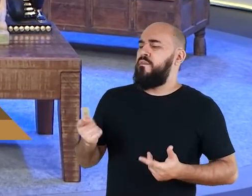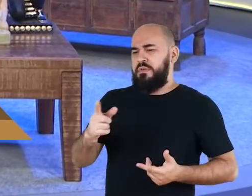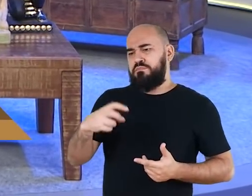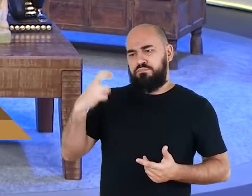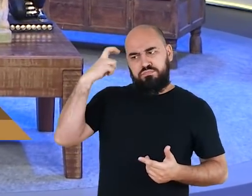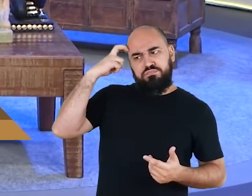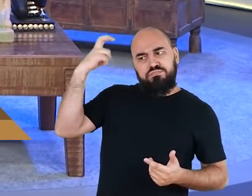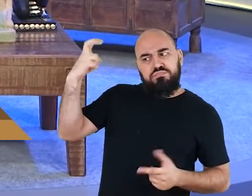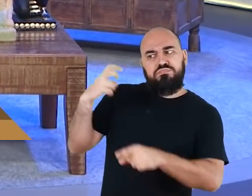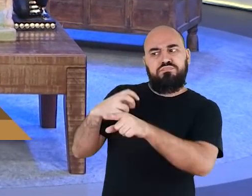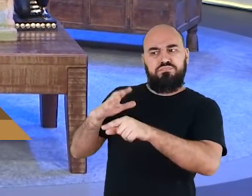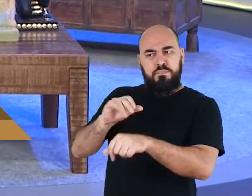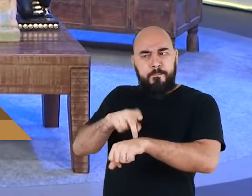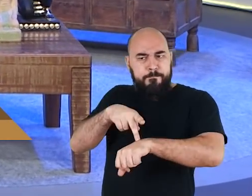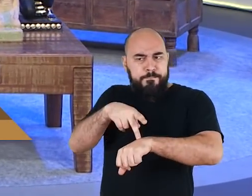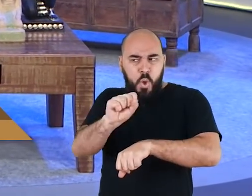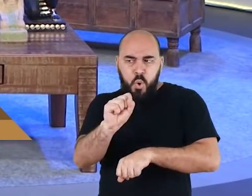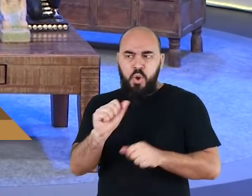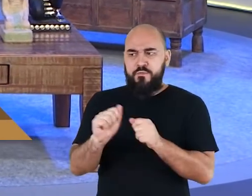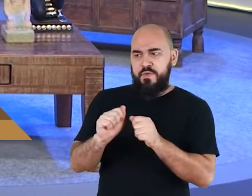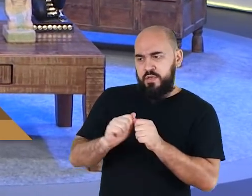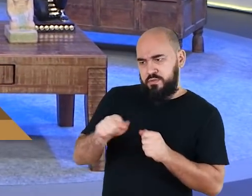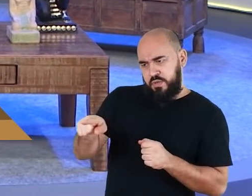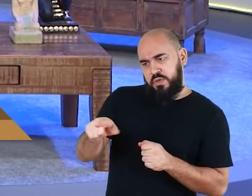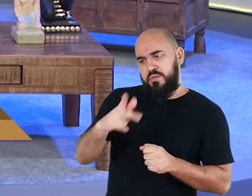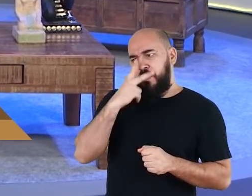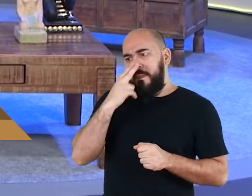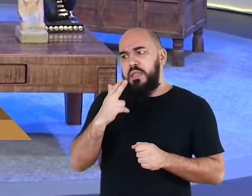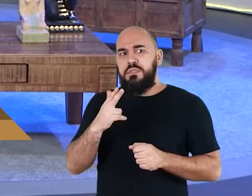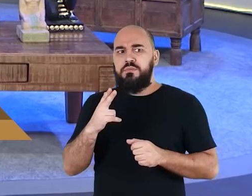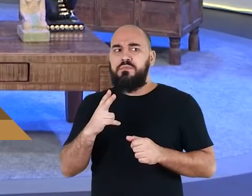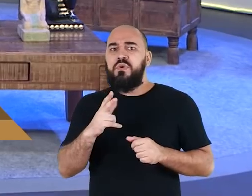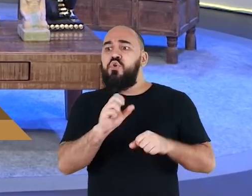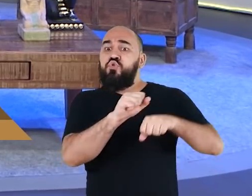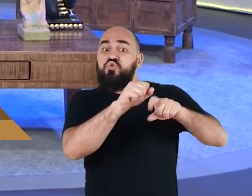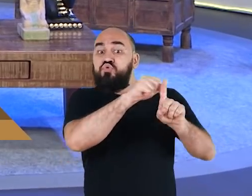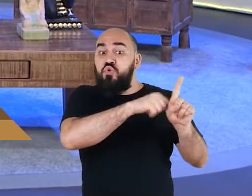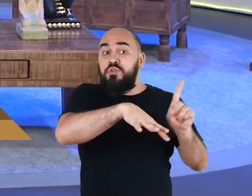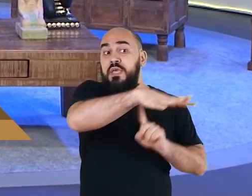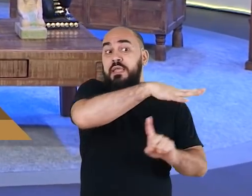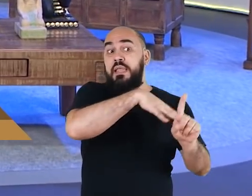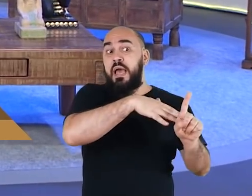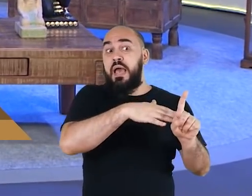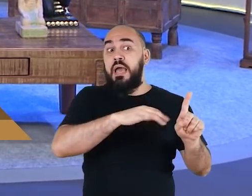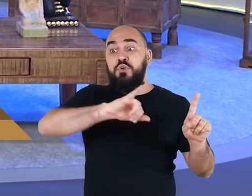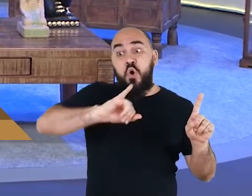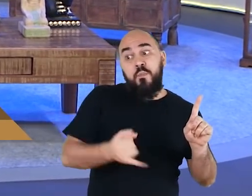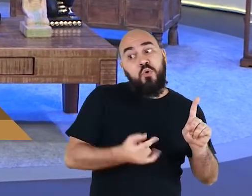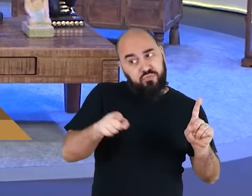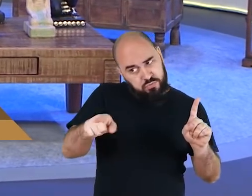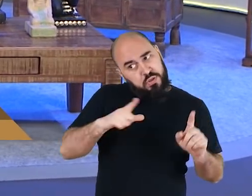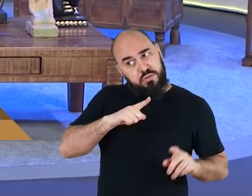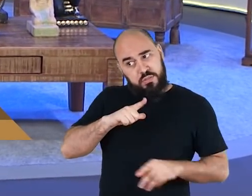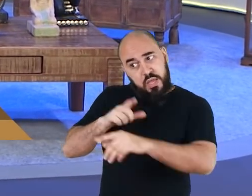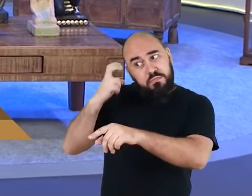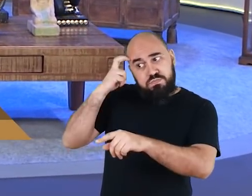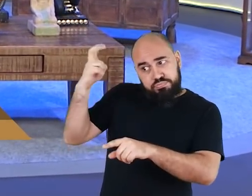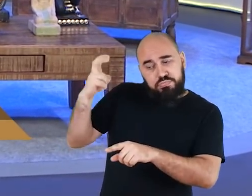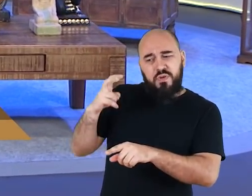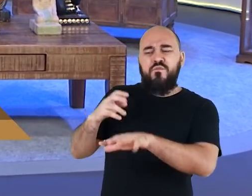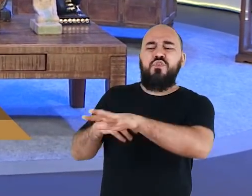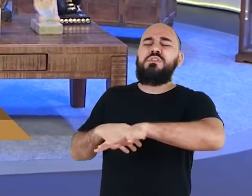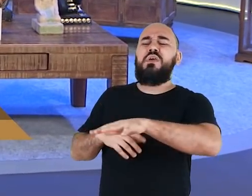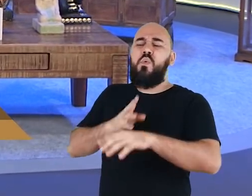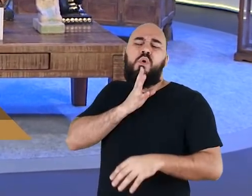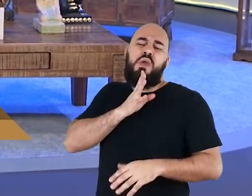já na pós-graduação, uma fatia pequena da sociedade de pessoas cultas, com base no conhecimento geral de vocês